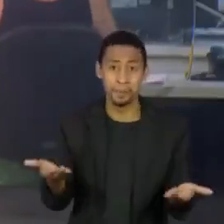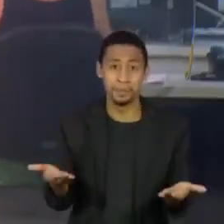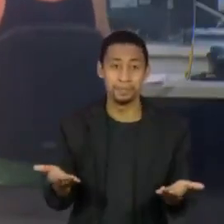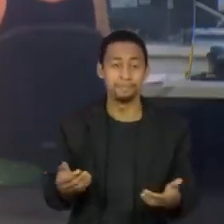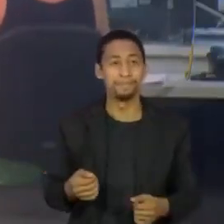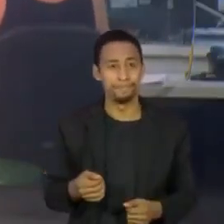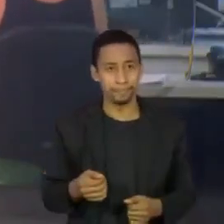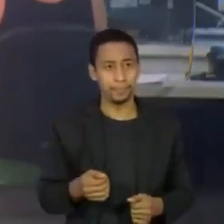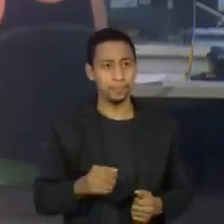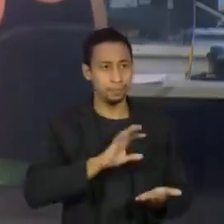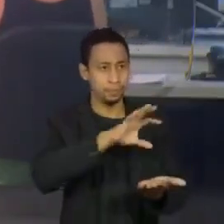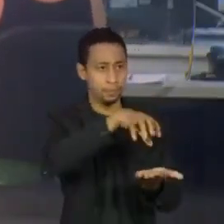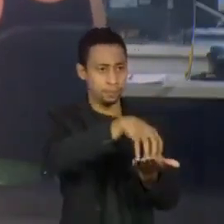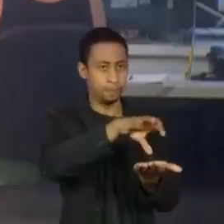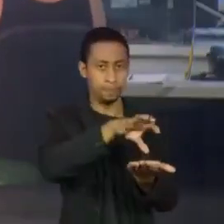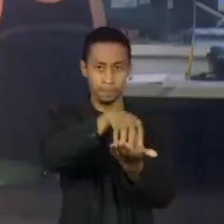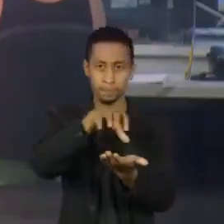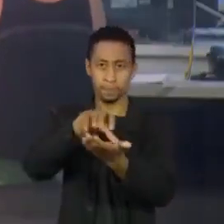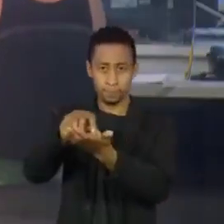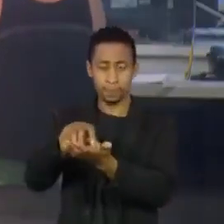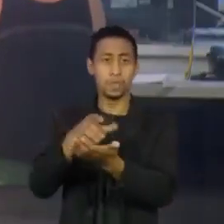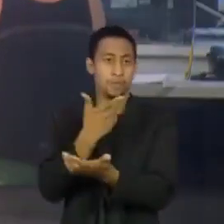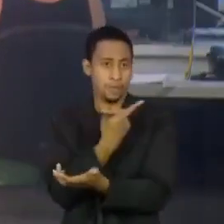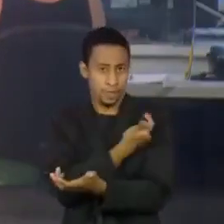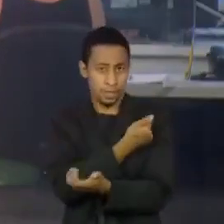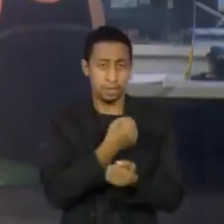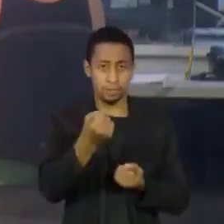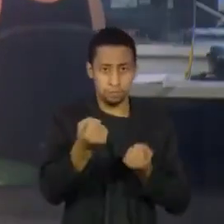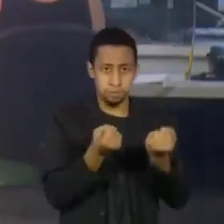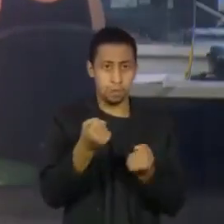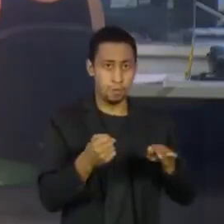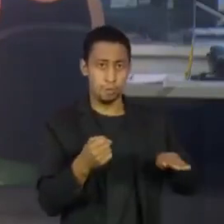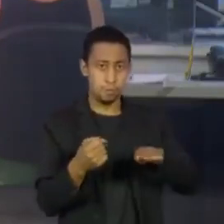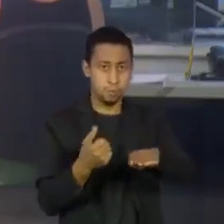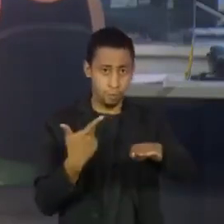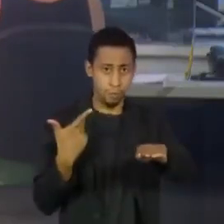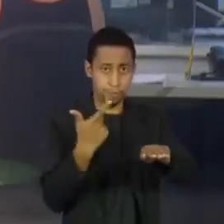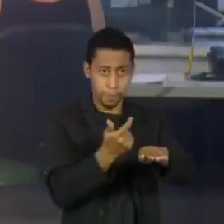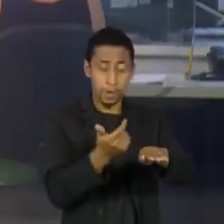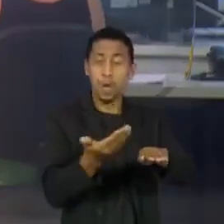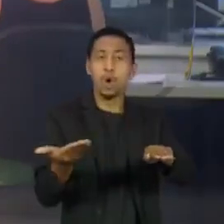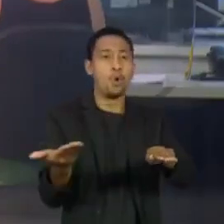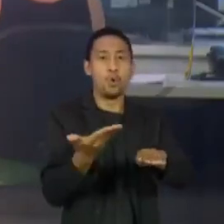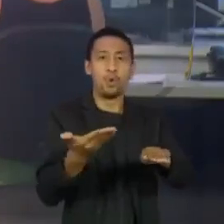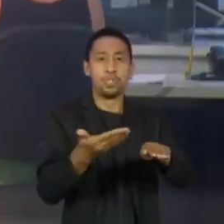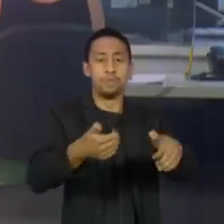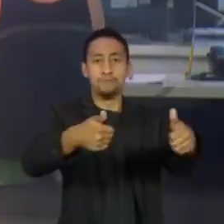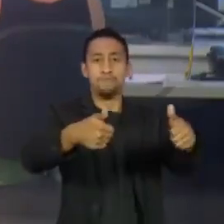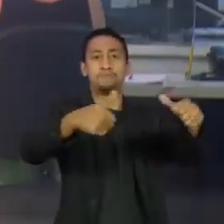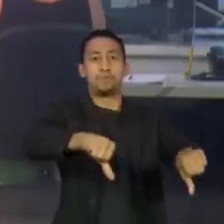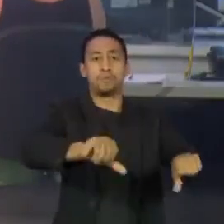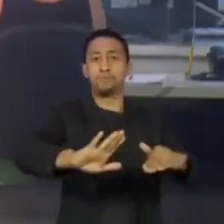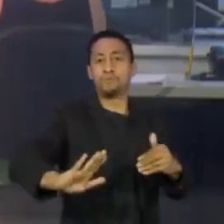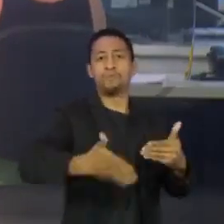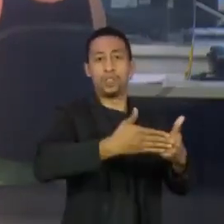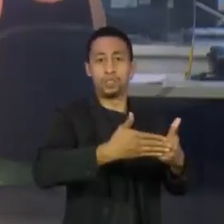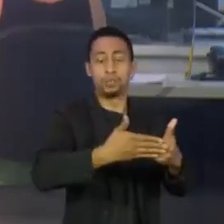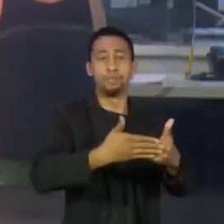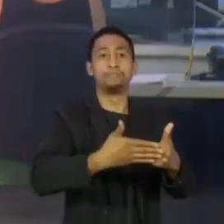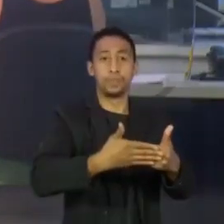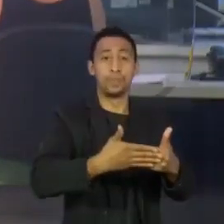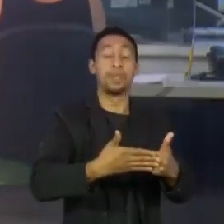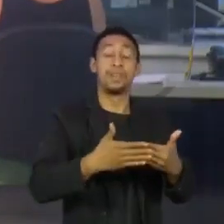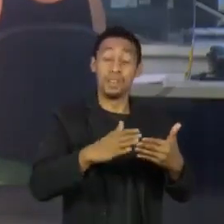Os pontos de vacinação drive-thru estão desativados a partir de hoje na capital paulista. Eles voltam a funcionar no